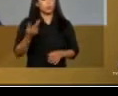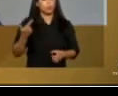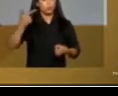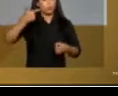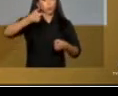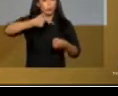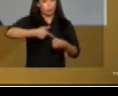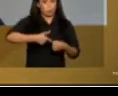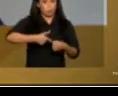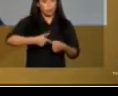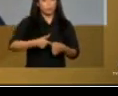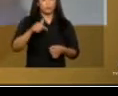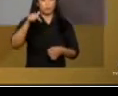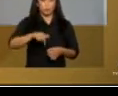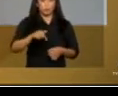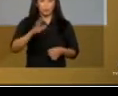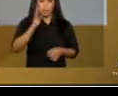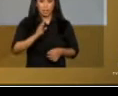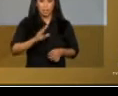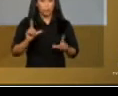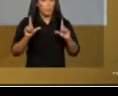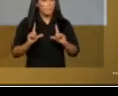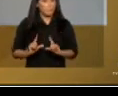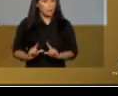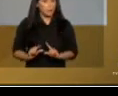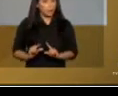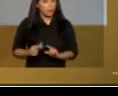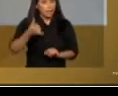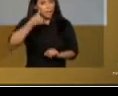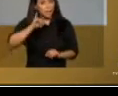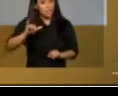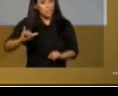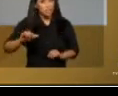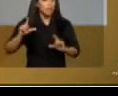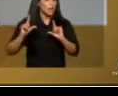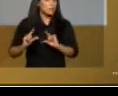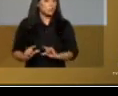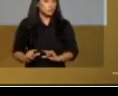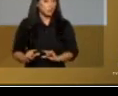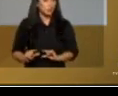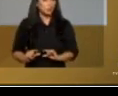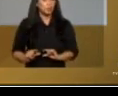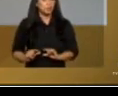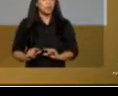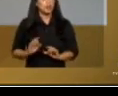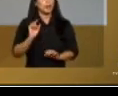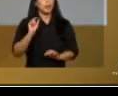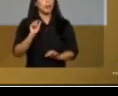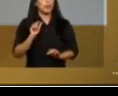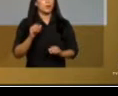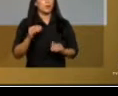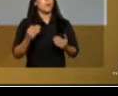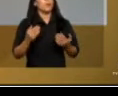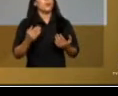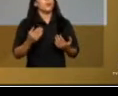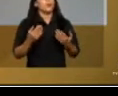a moderado. O consumo per capita de energia ainda é baixo. É cerca de 1/5 do consumo